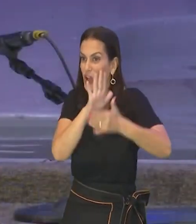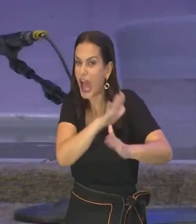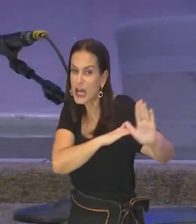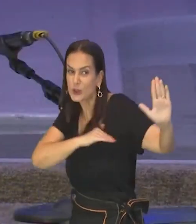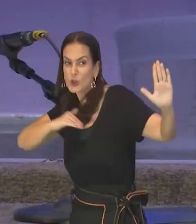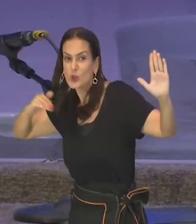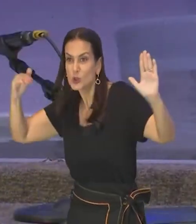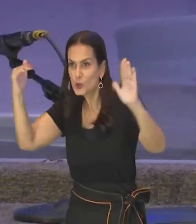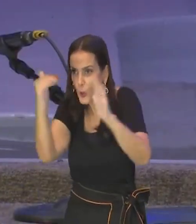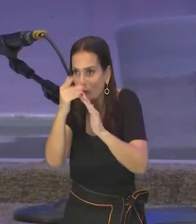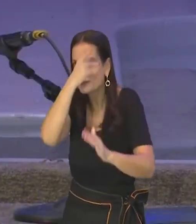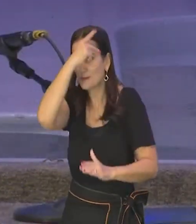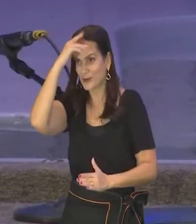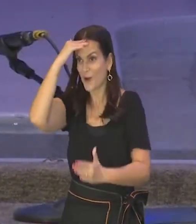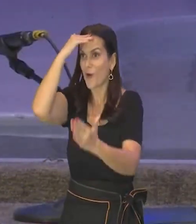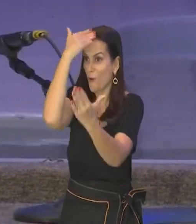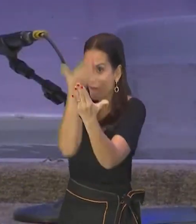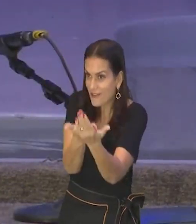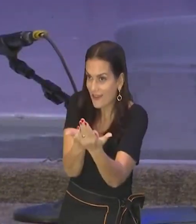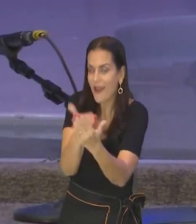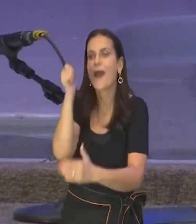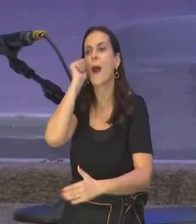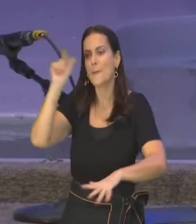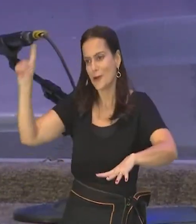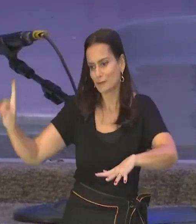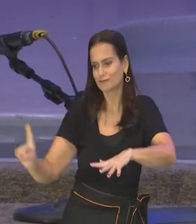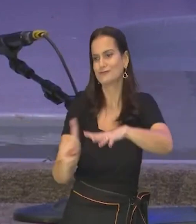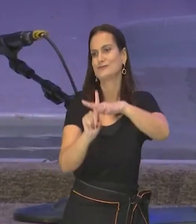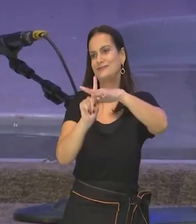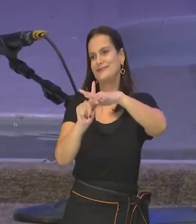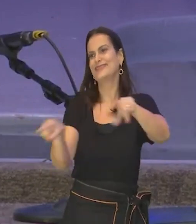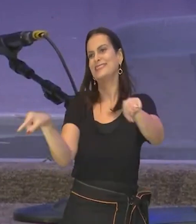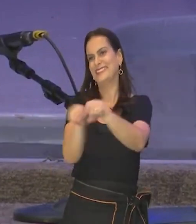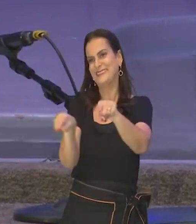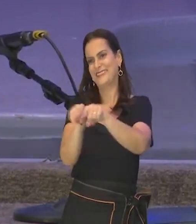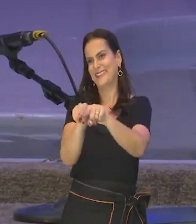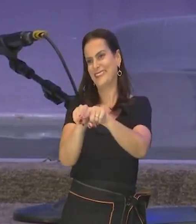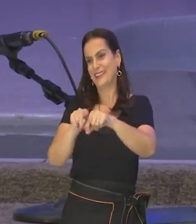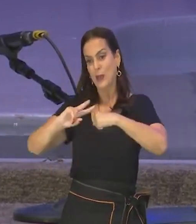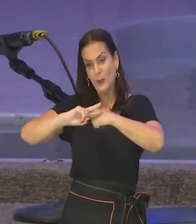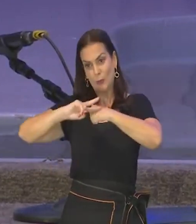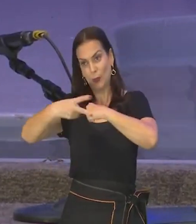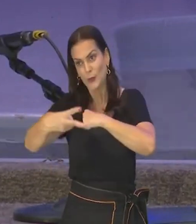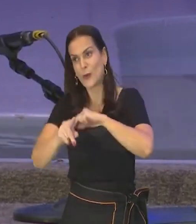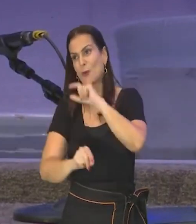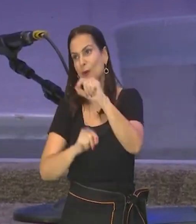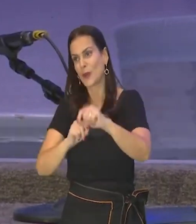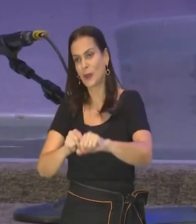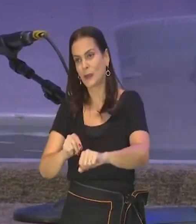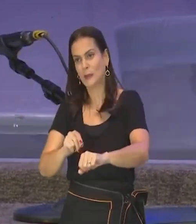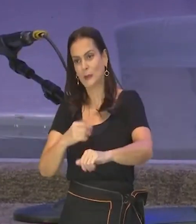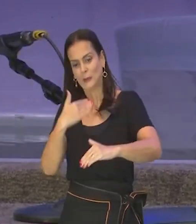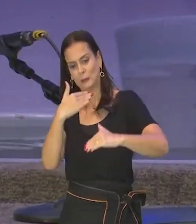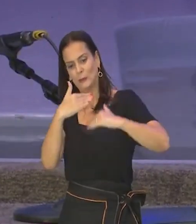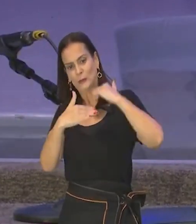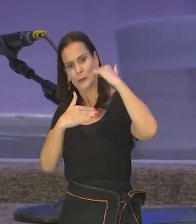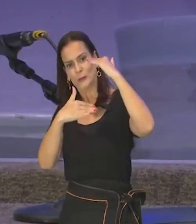pessoas, a todos os que creem, as mulheres são incluídas. E a repercussão, o crescimento,